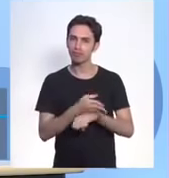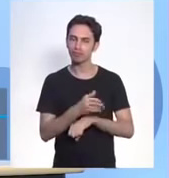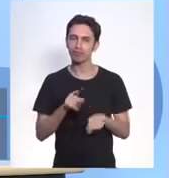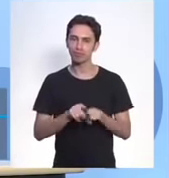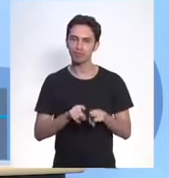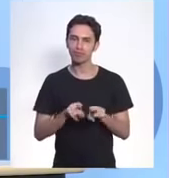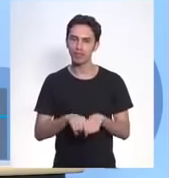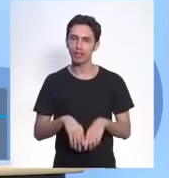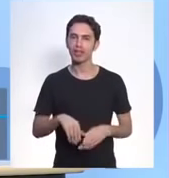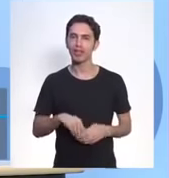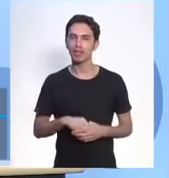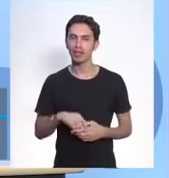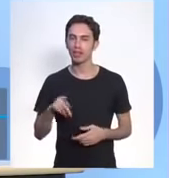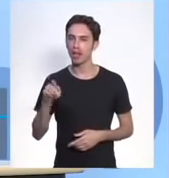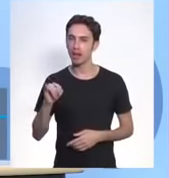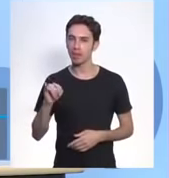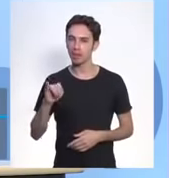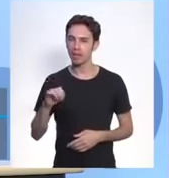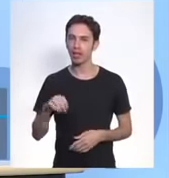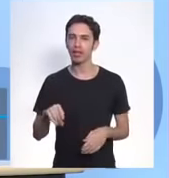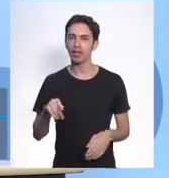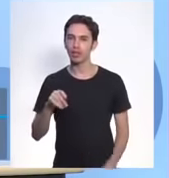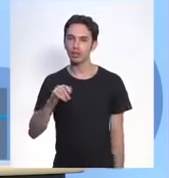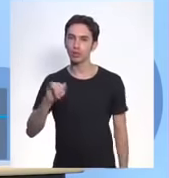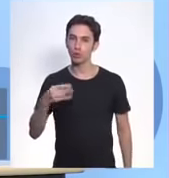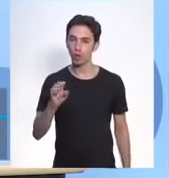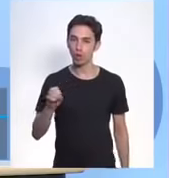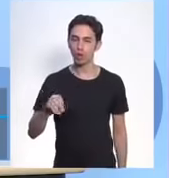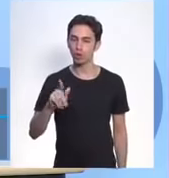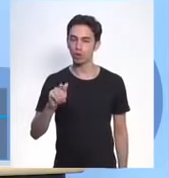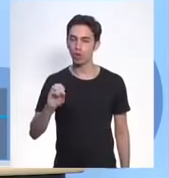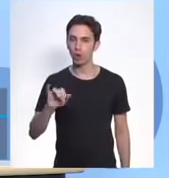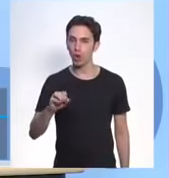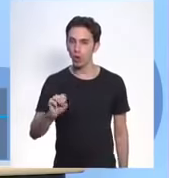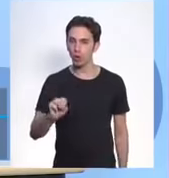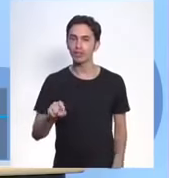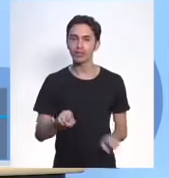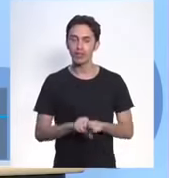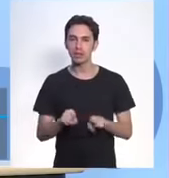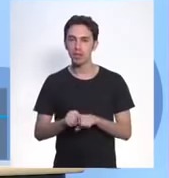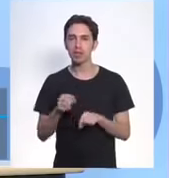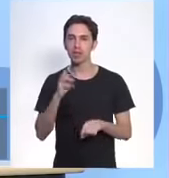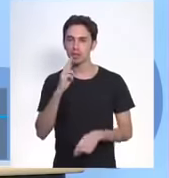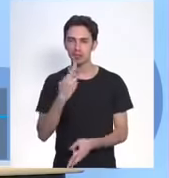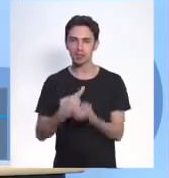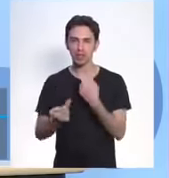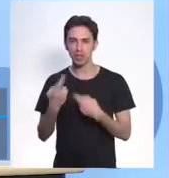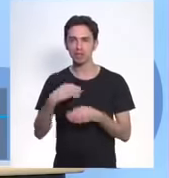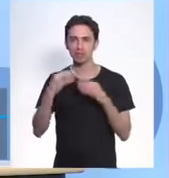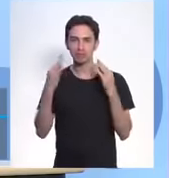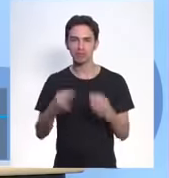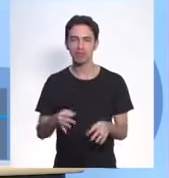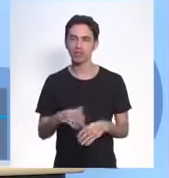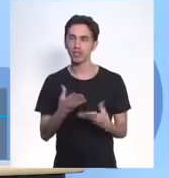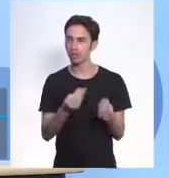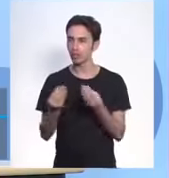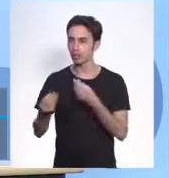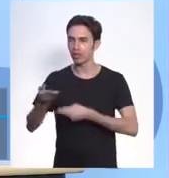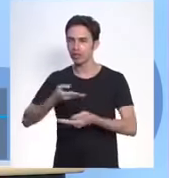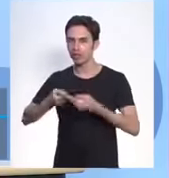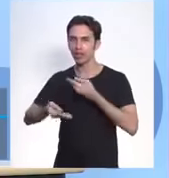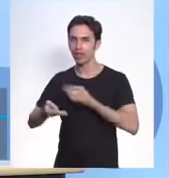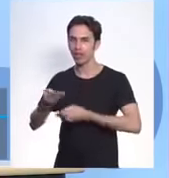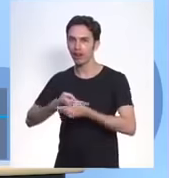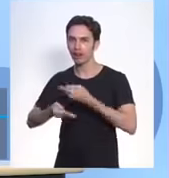Góes da Penha em João Góis pira Piracaia também respondendo corretamente eu vou encerrar tem muita gente interessada